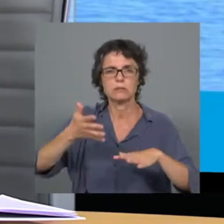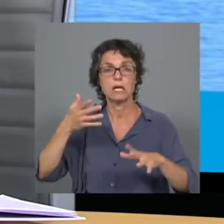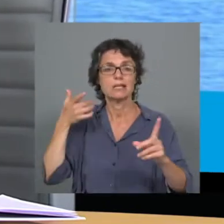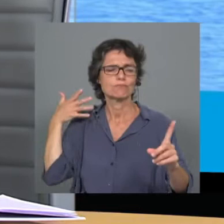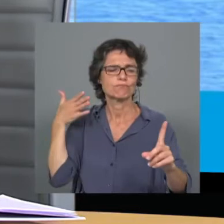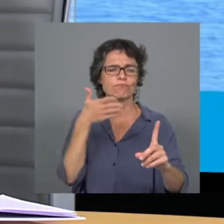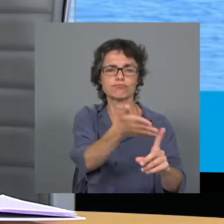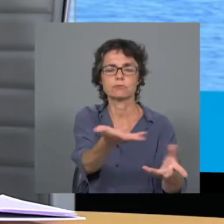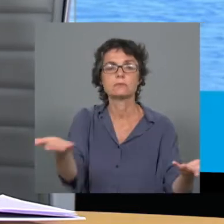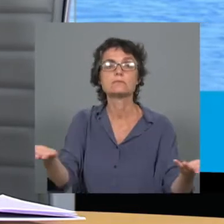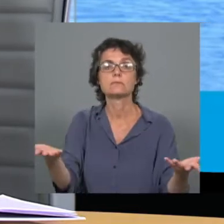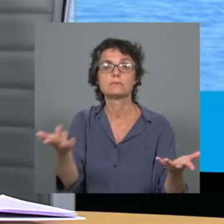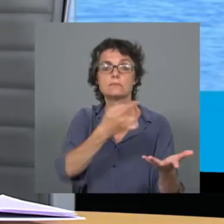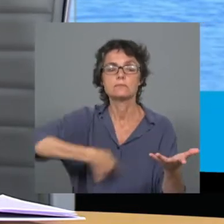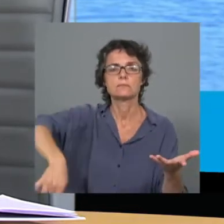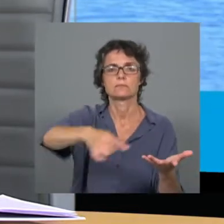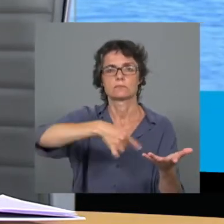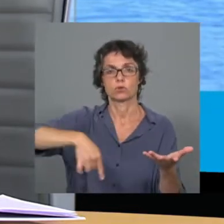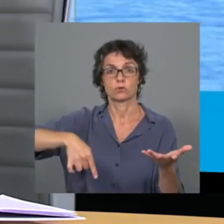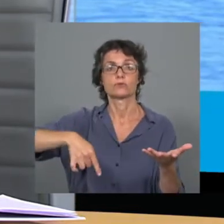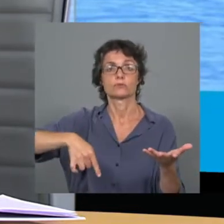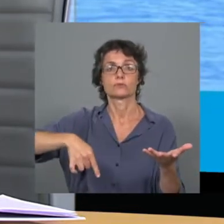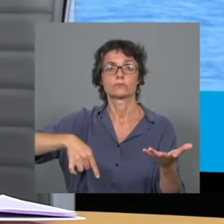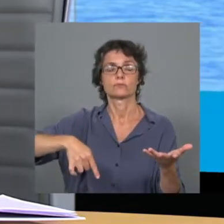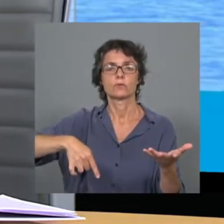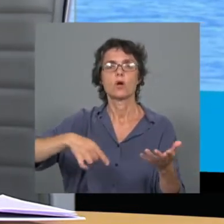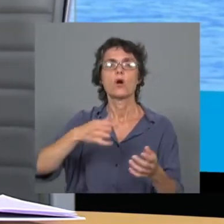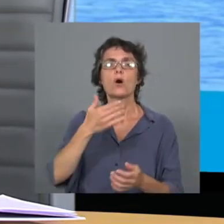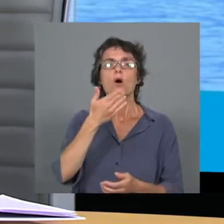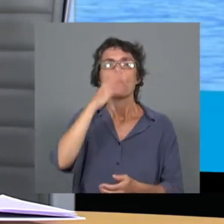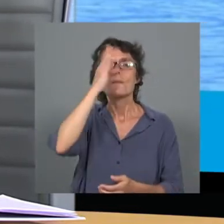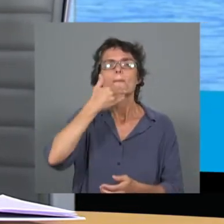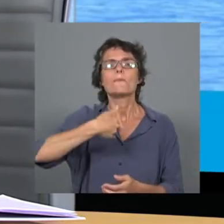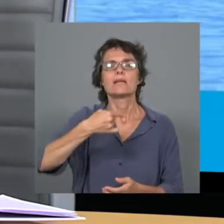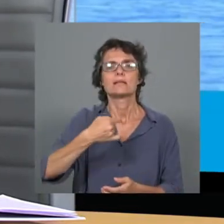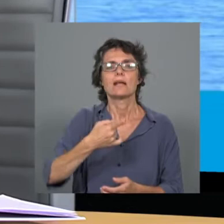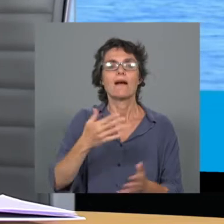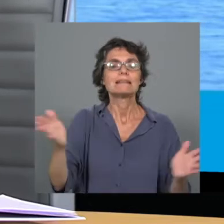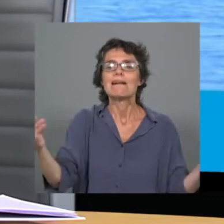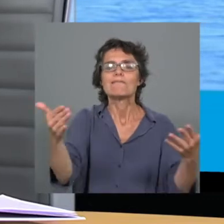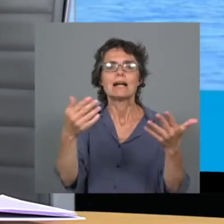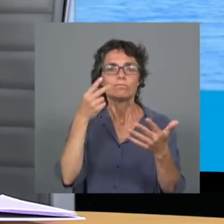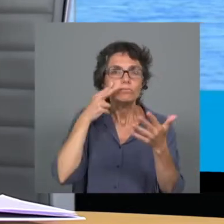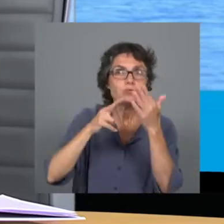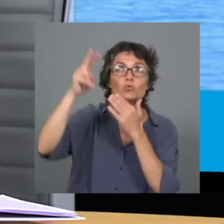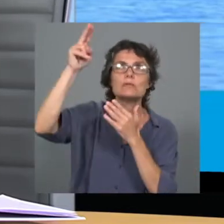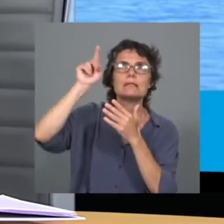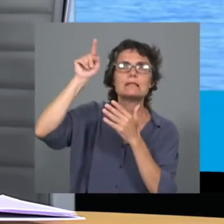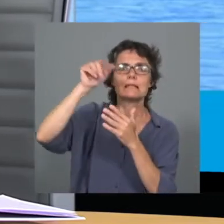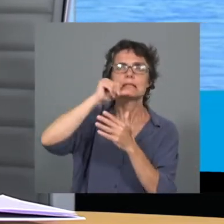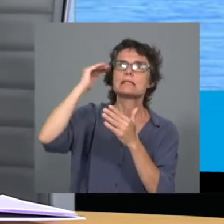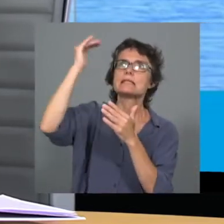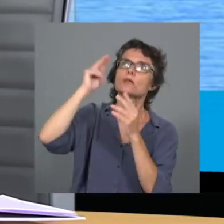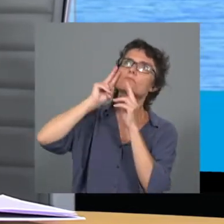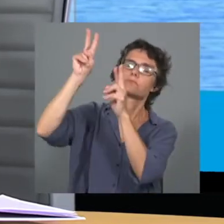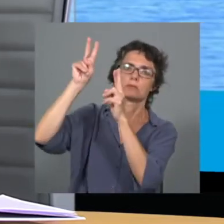o Papa remete e diz: olhem todos para o céu, é possível olharmos todos para o céu e não podemos perder esse horizonte. E por isso é por